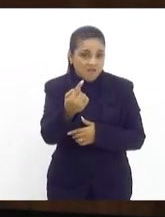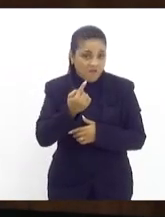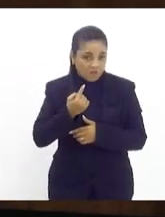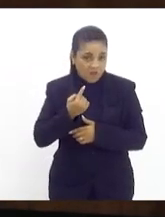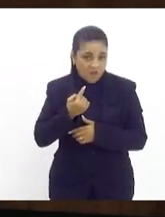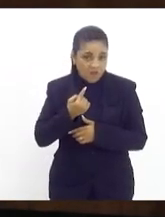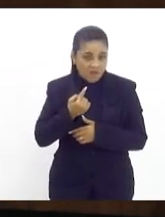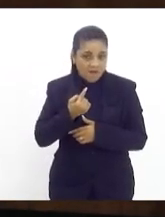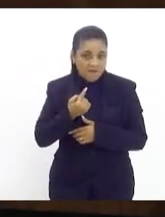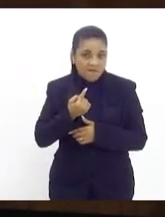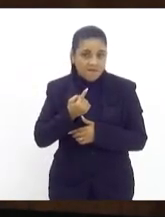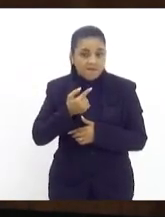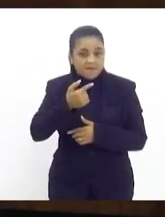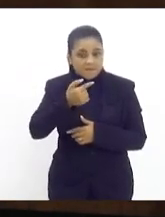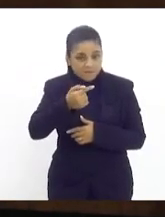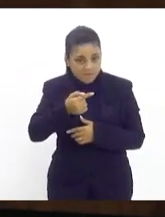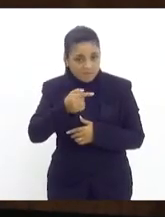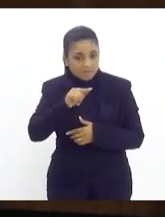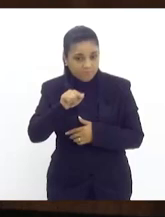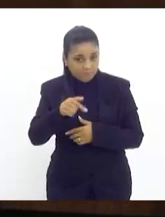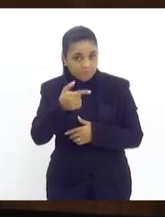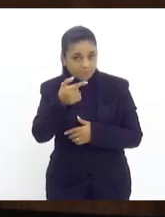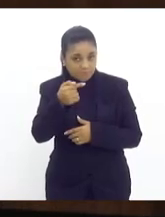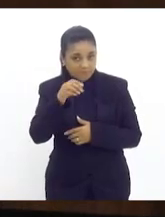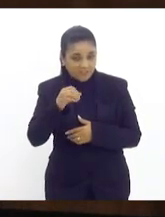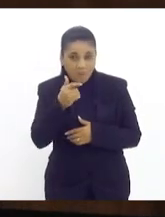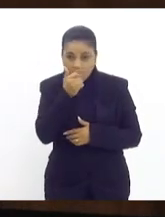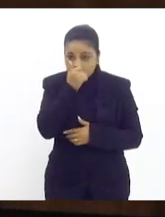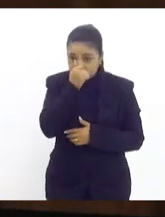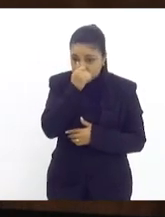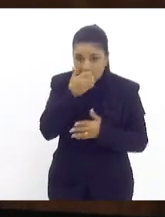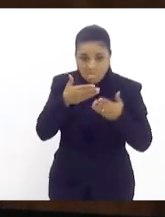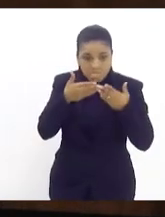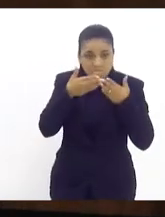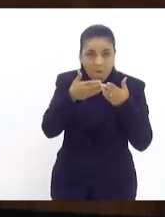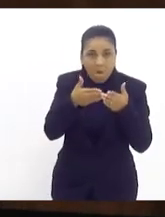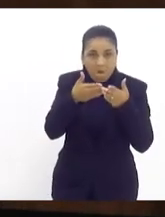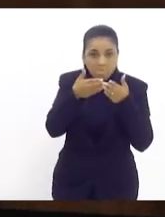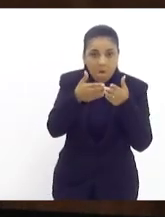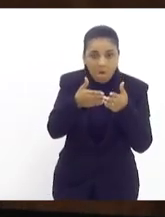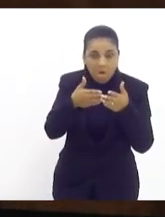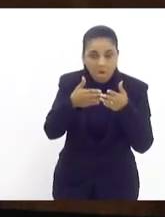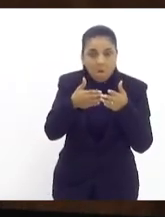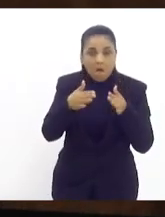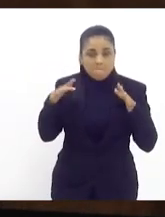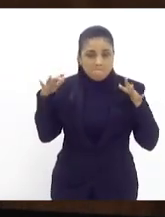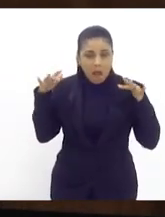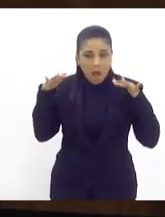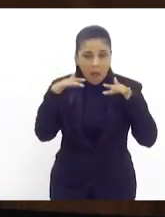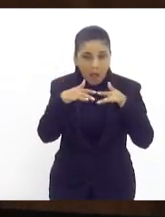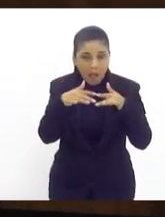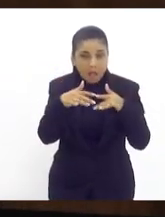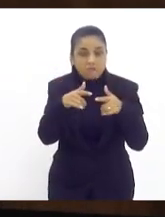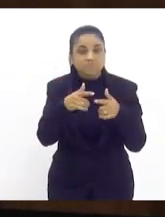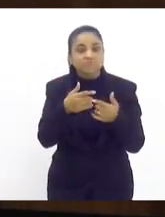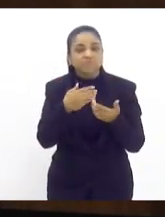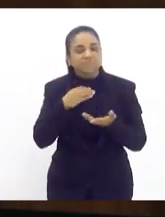numa barca cheia e insegura, com repasses cada vez maiores do governo do